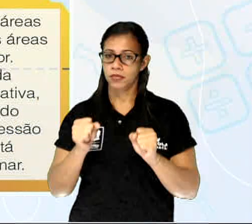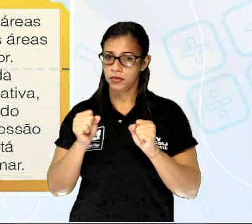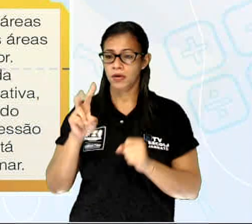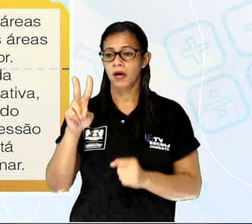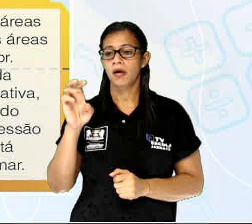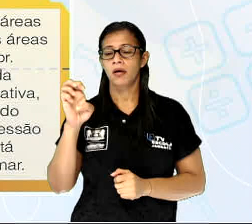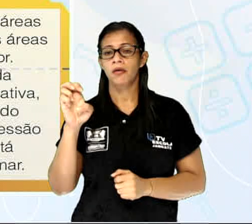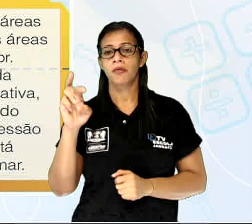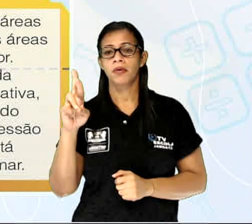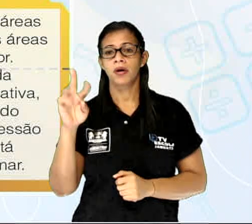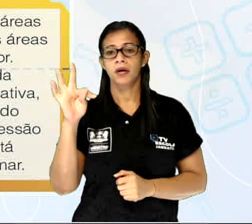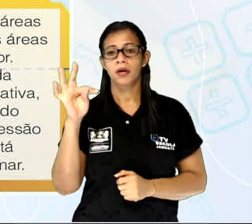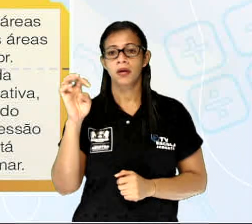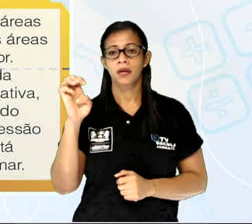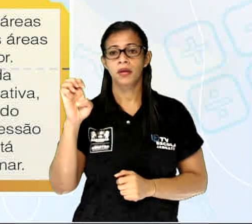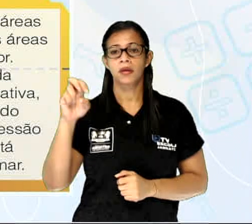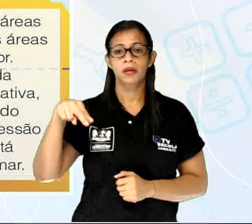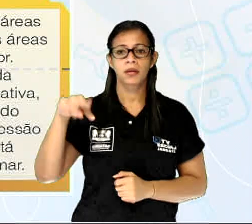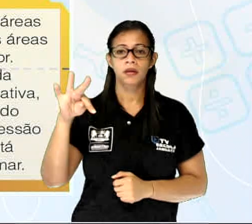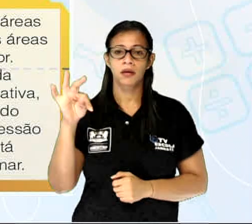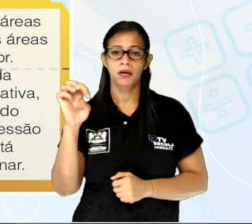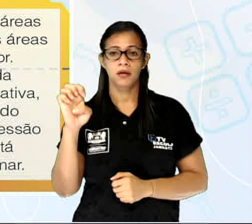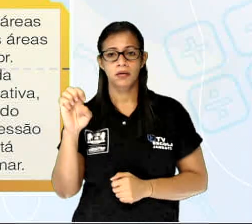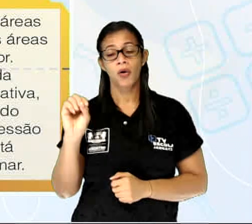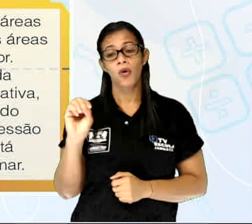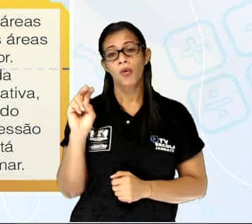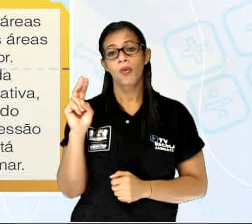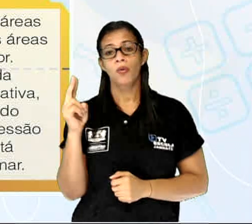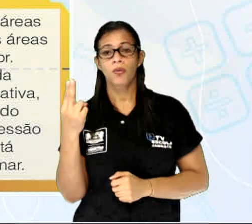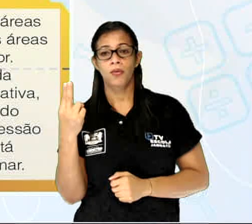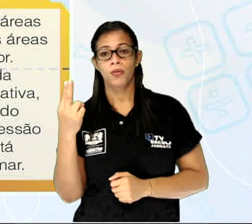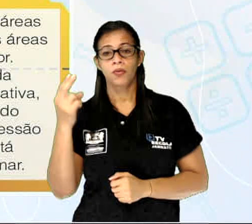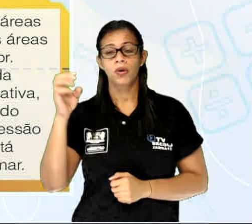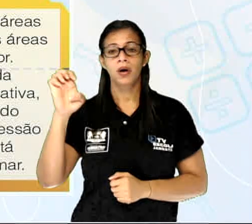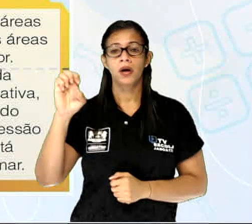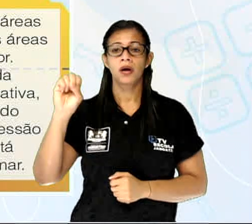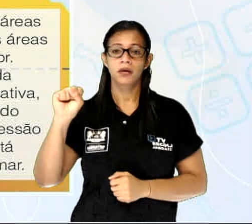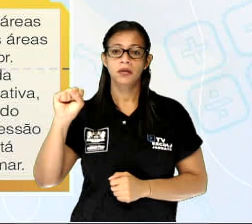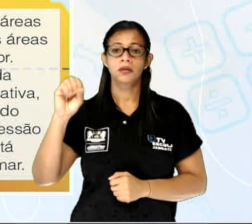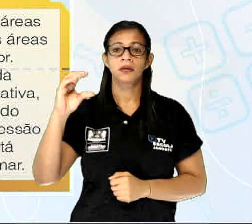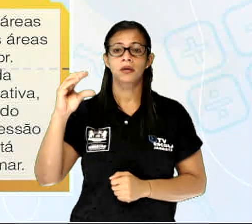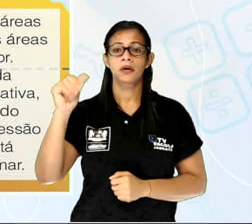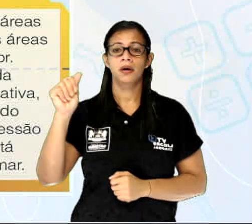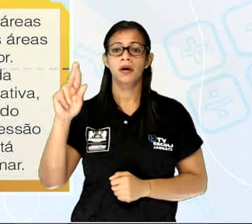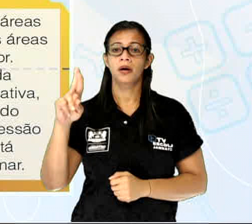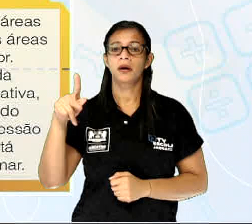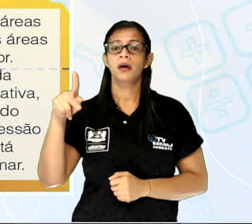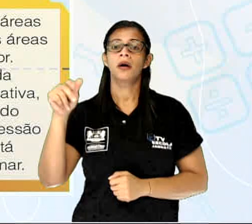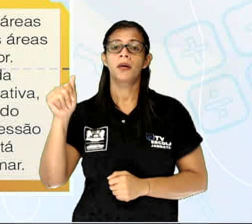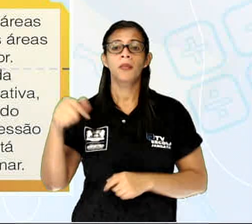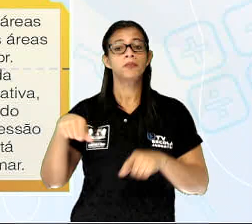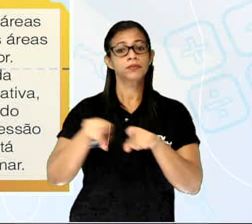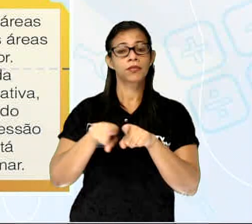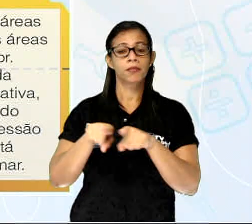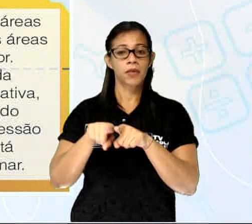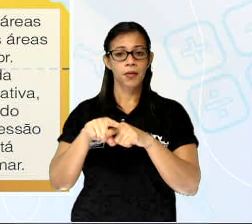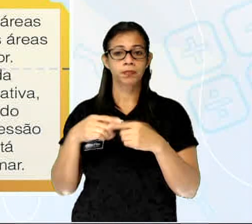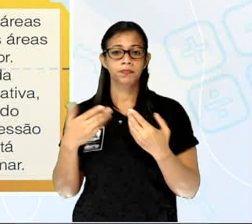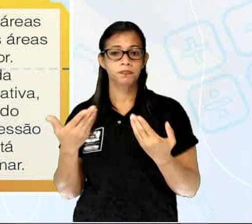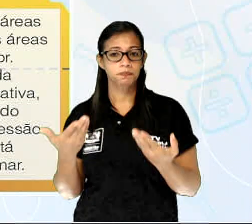de maneira geral. Veja as chapadas. As chapadas são formações